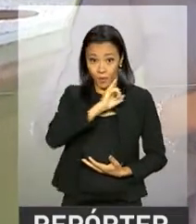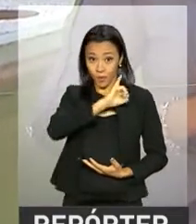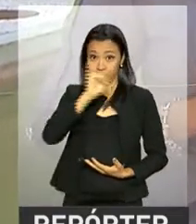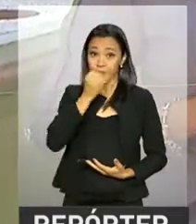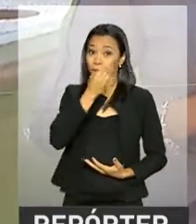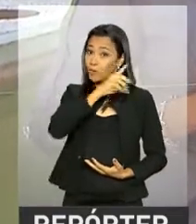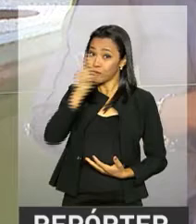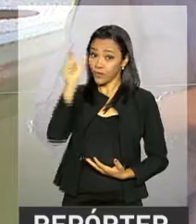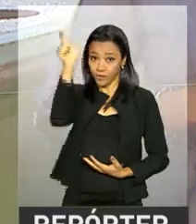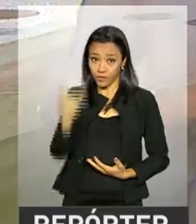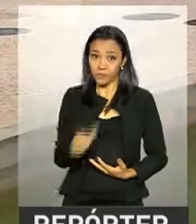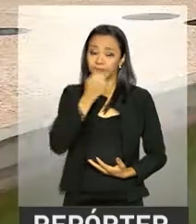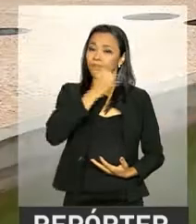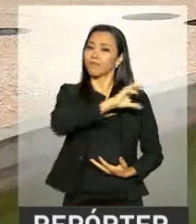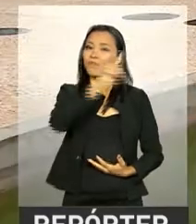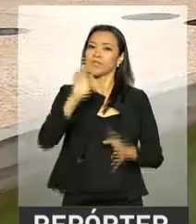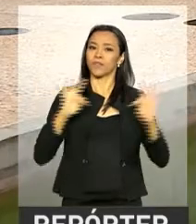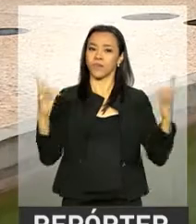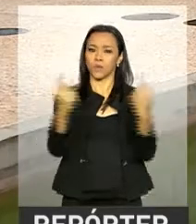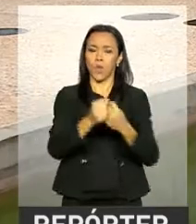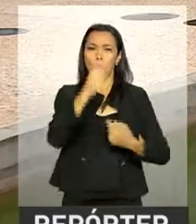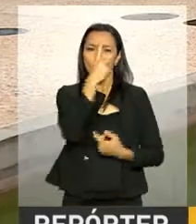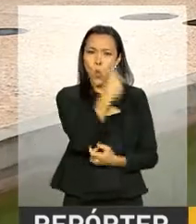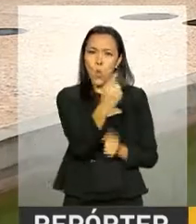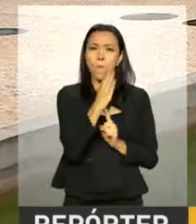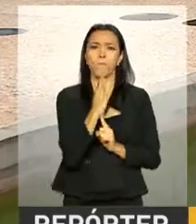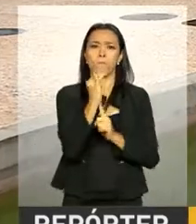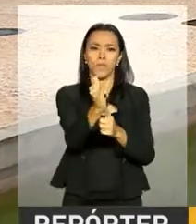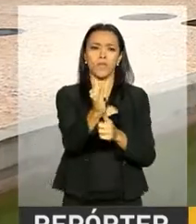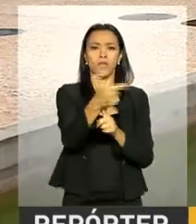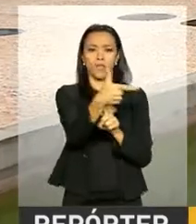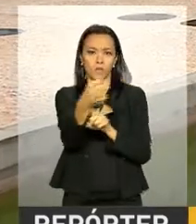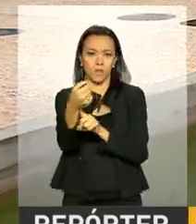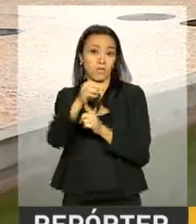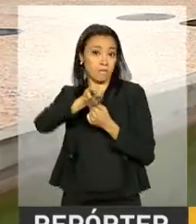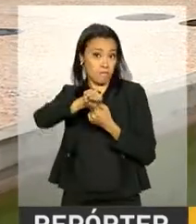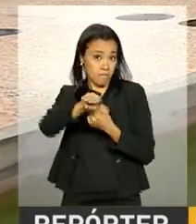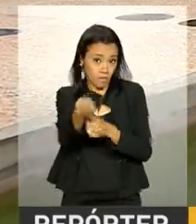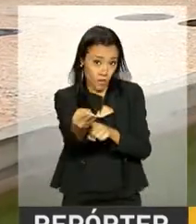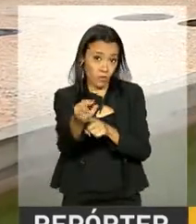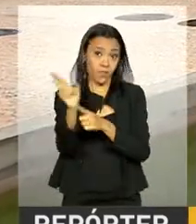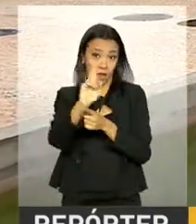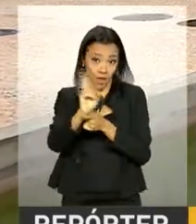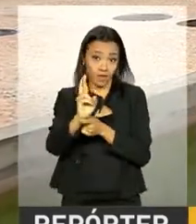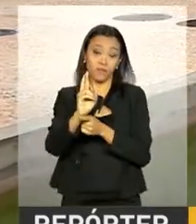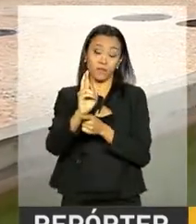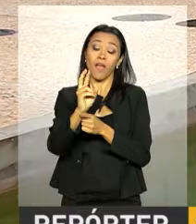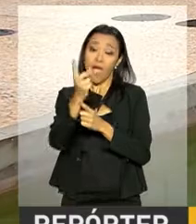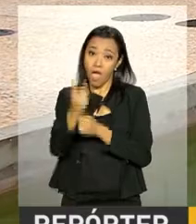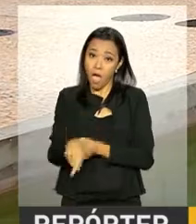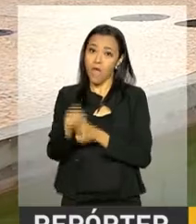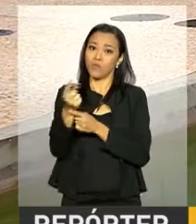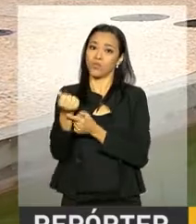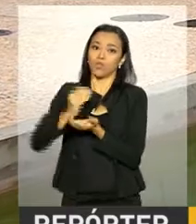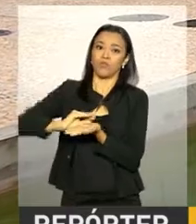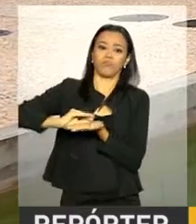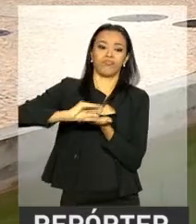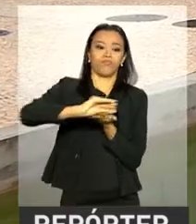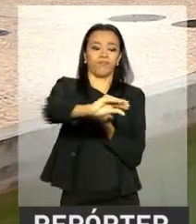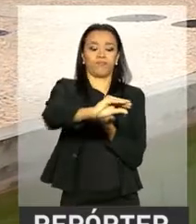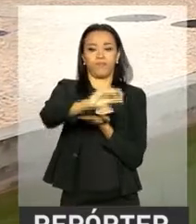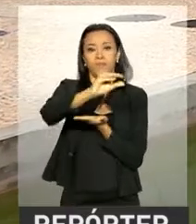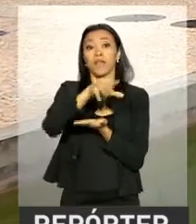dia bom dia a todos um bilhão e duzentos milhões de reais do fundo penitenciário nacional funpen vão ser